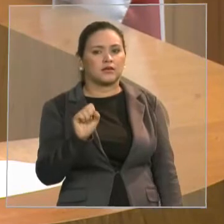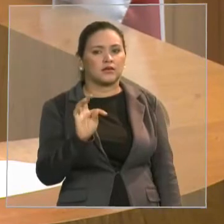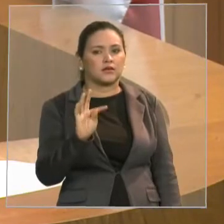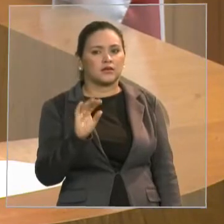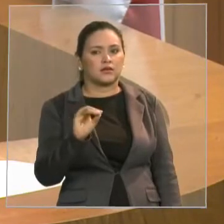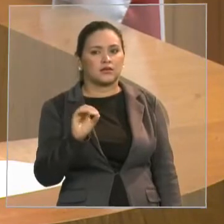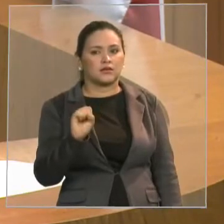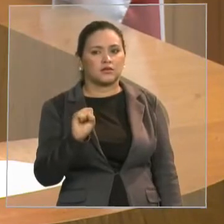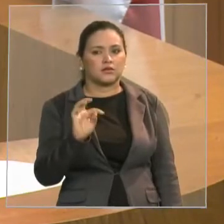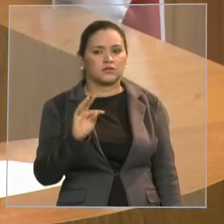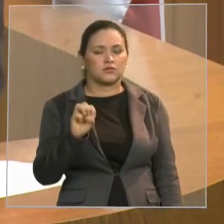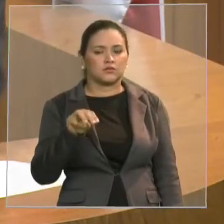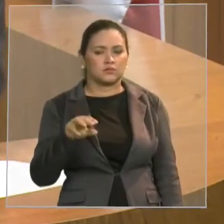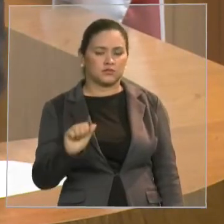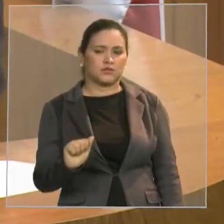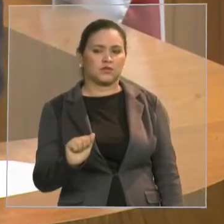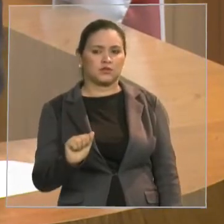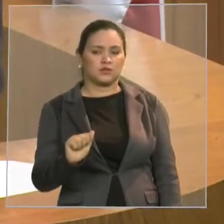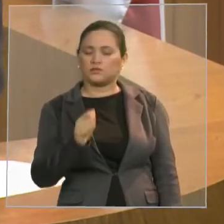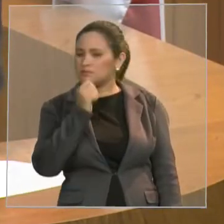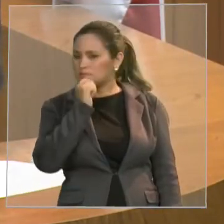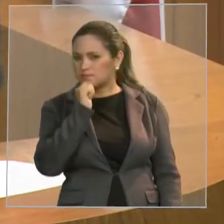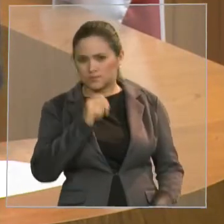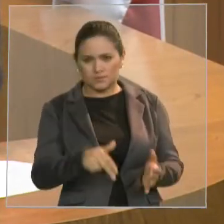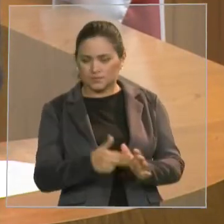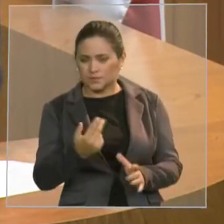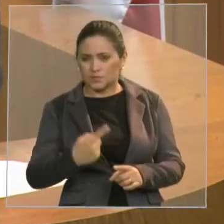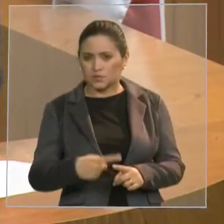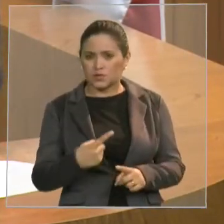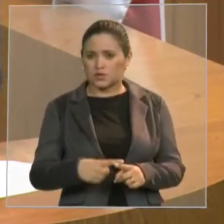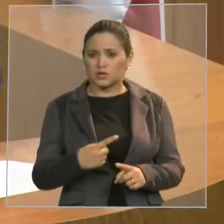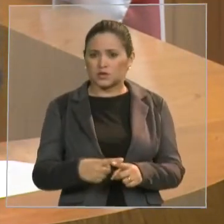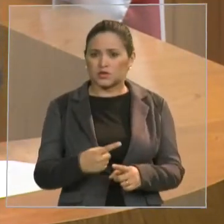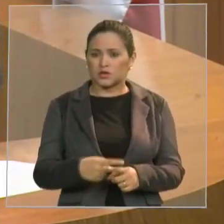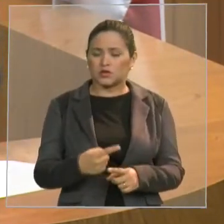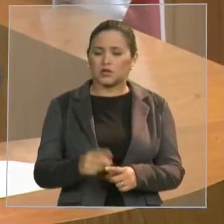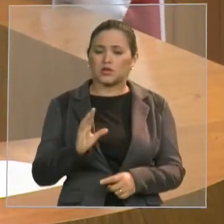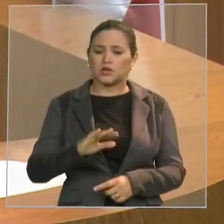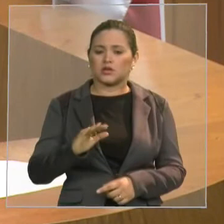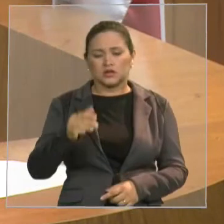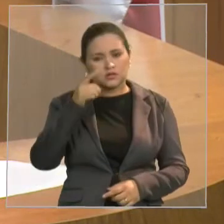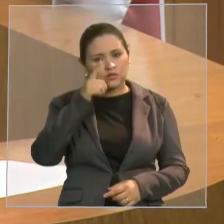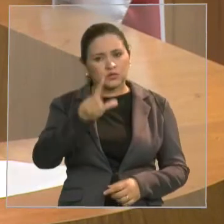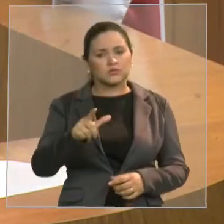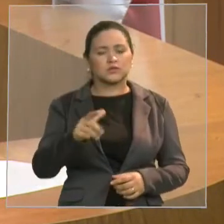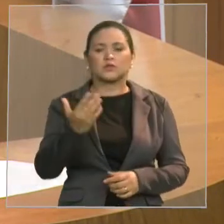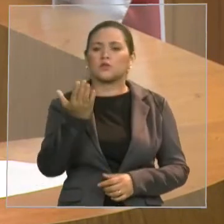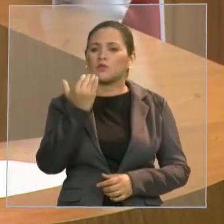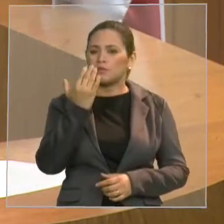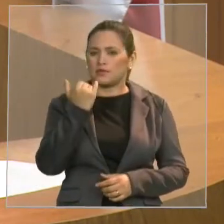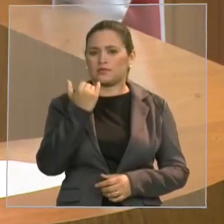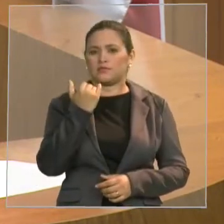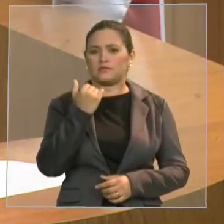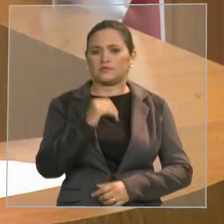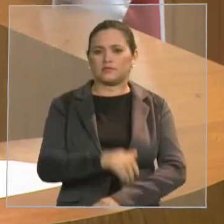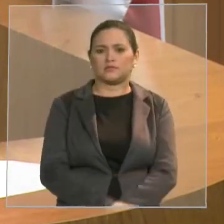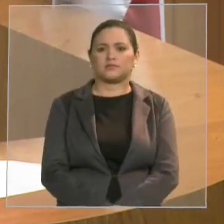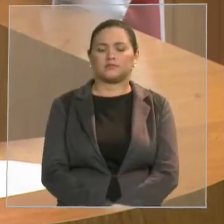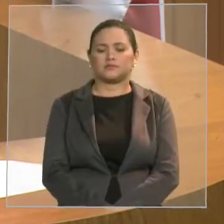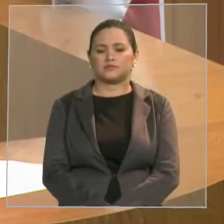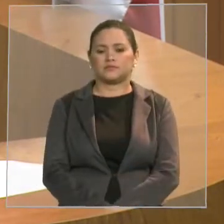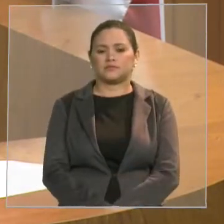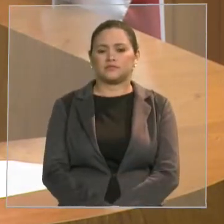oral. Foi solicitada, então, dilatação esofágica por via endoscópica. Ou seja, é um